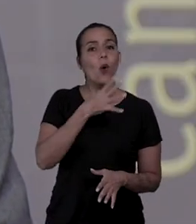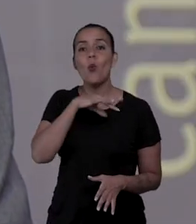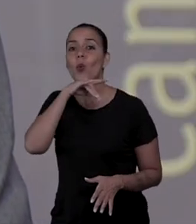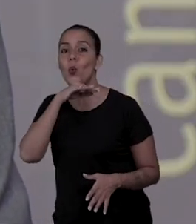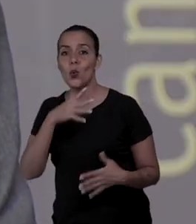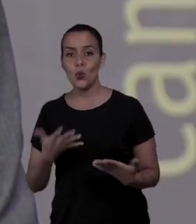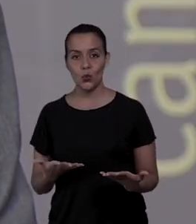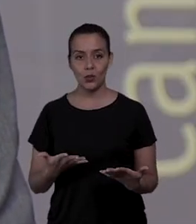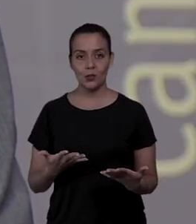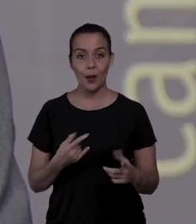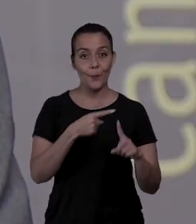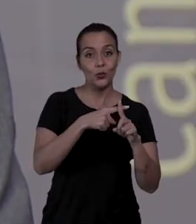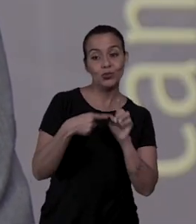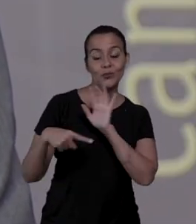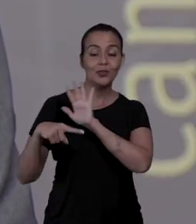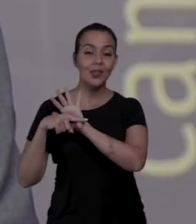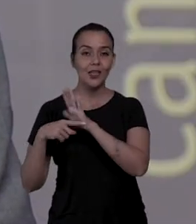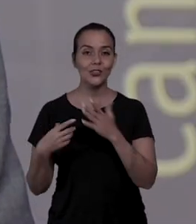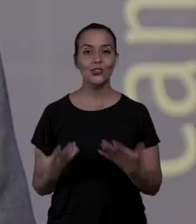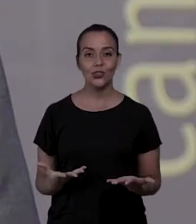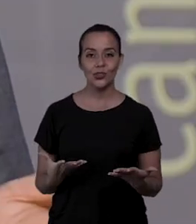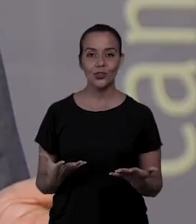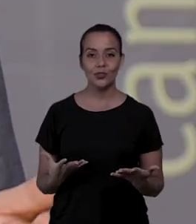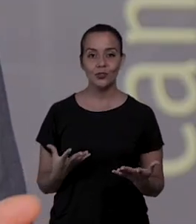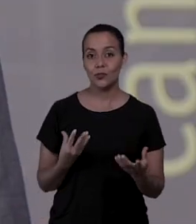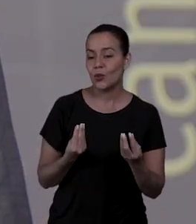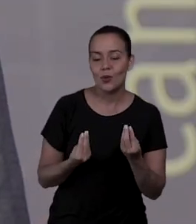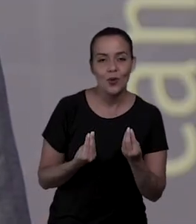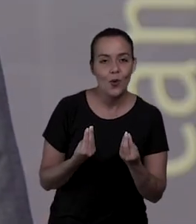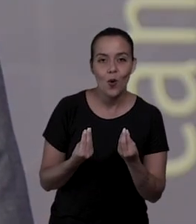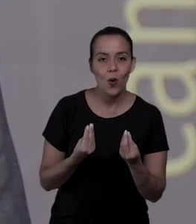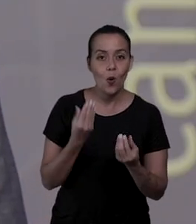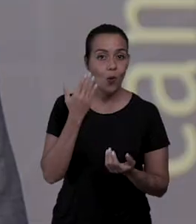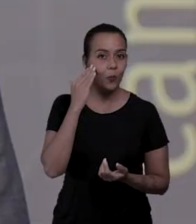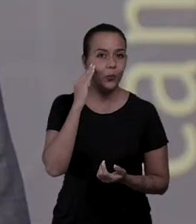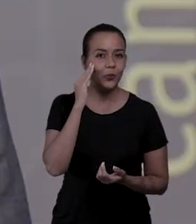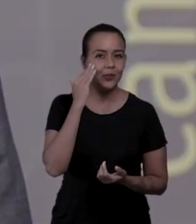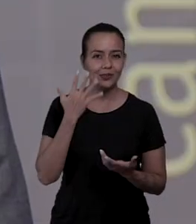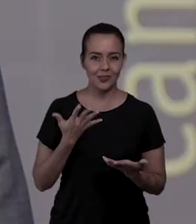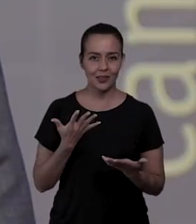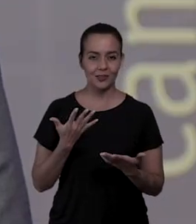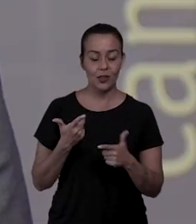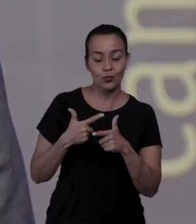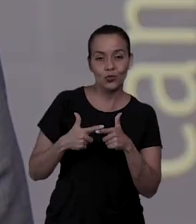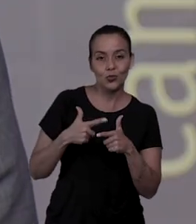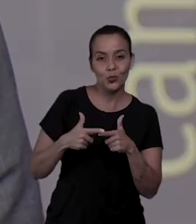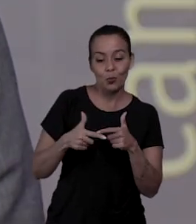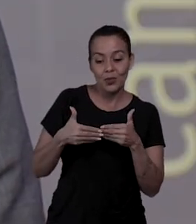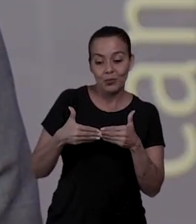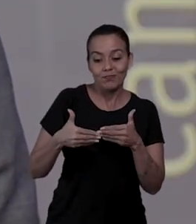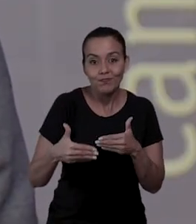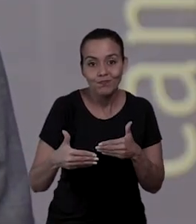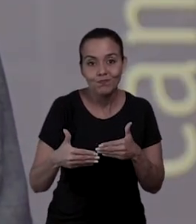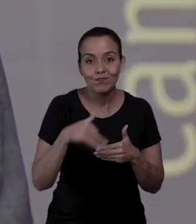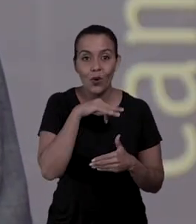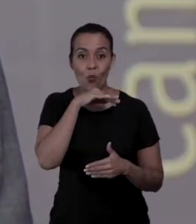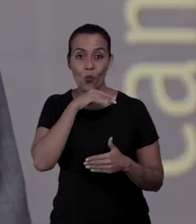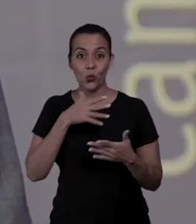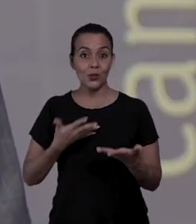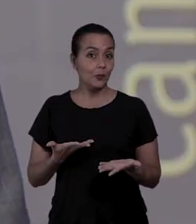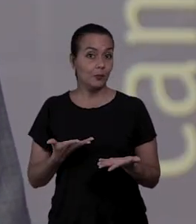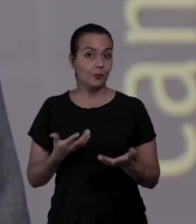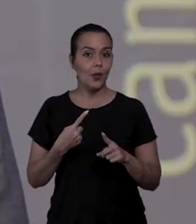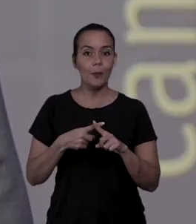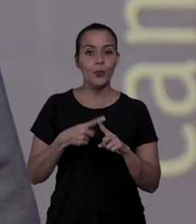do trabalho, nós vamos ter que avaliar o saldo. Até onde a gente aceita